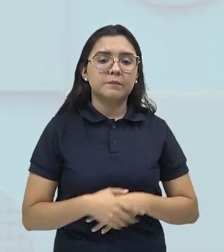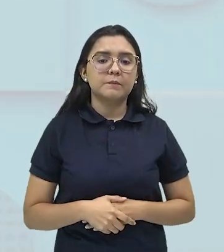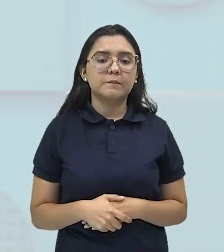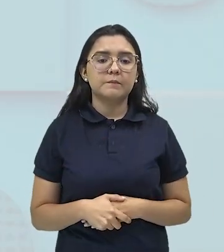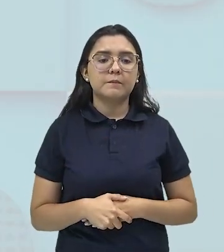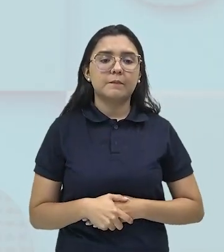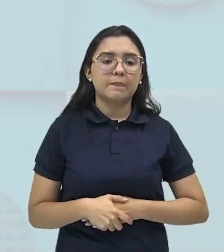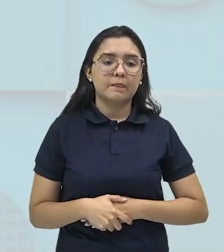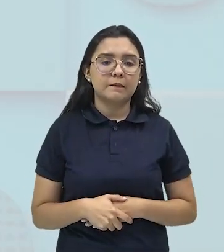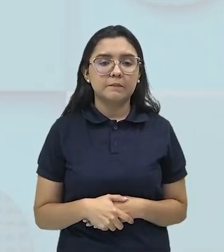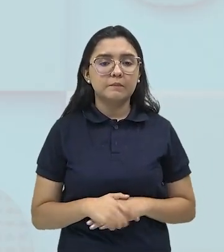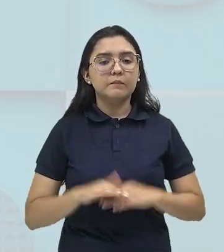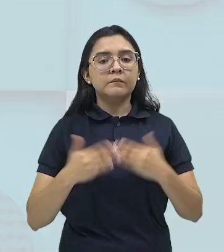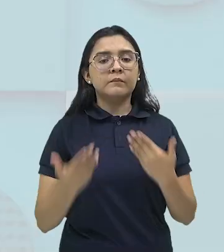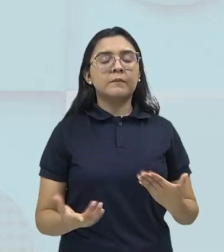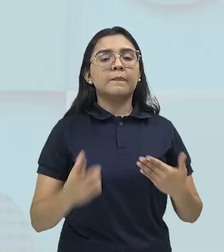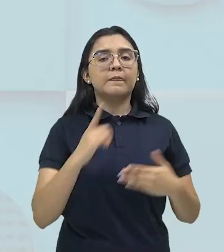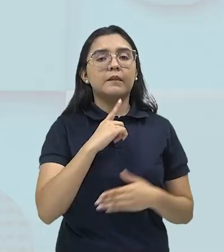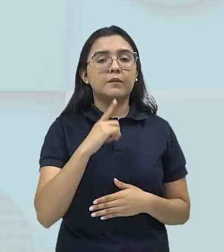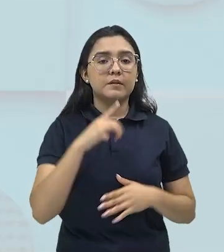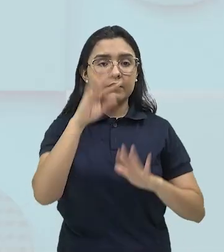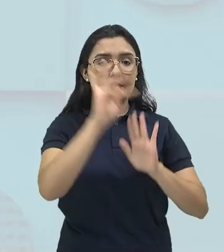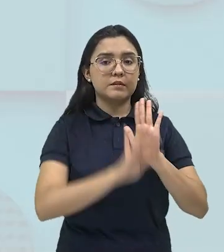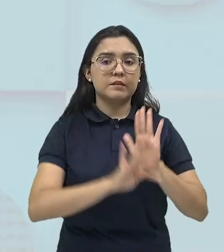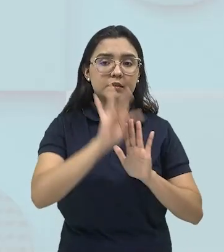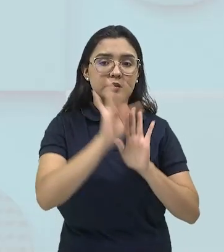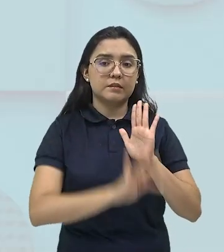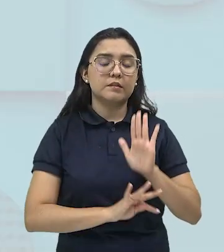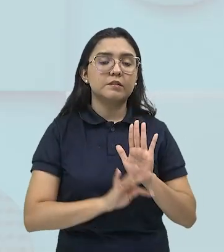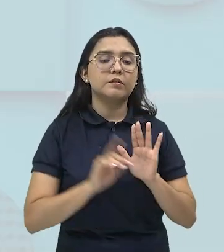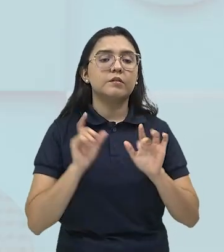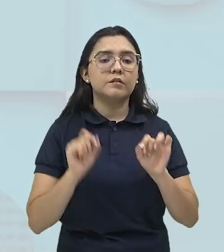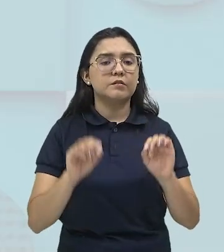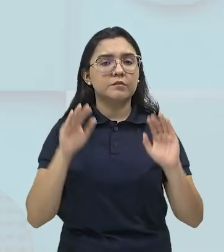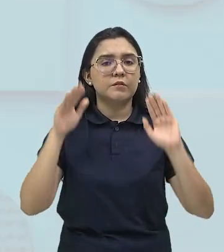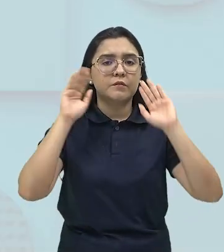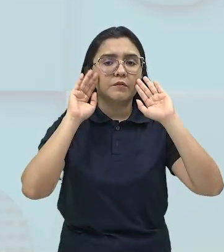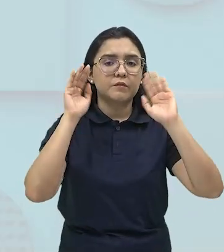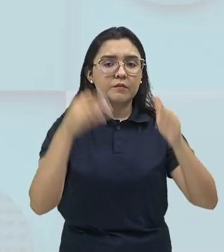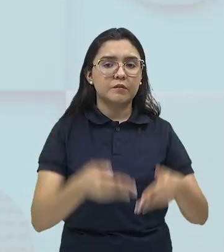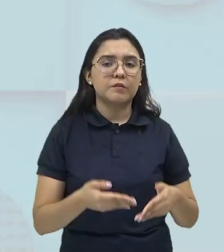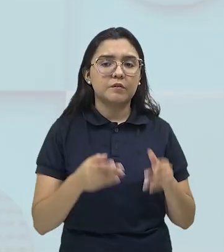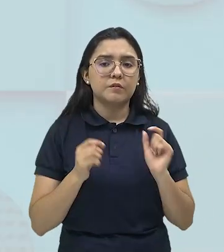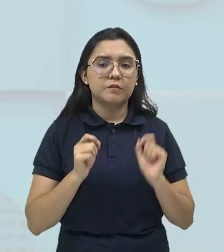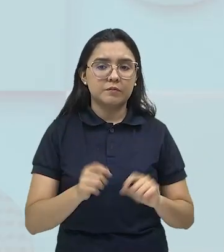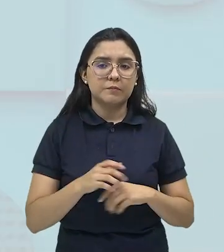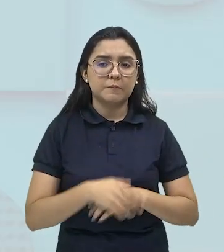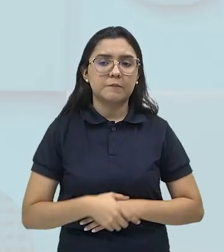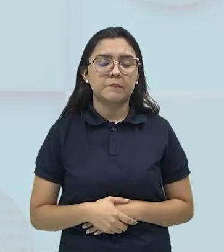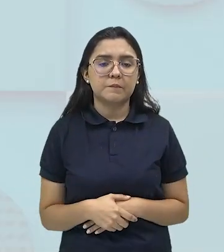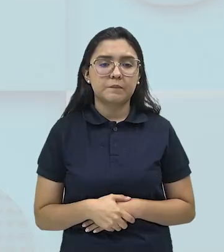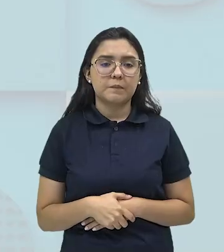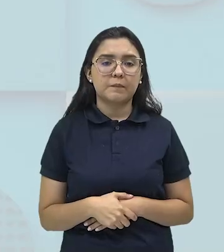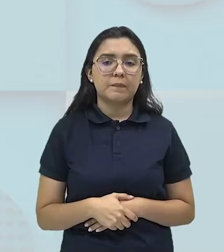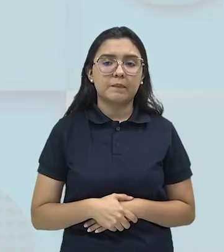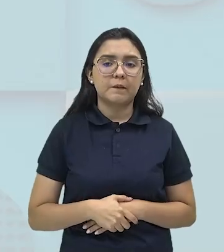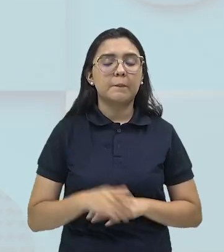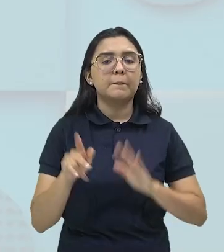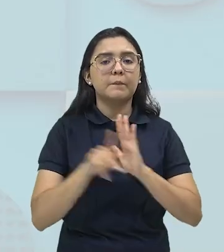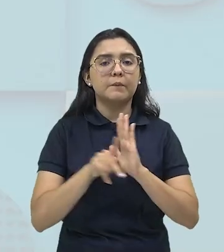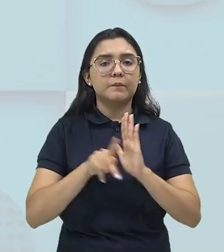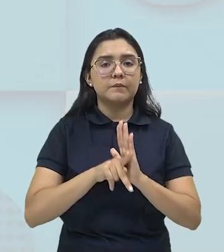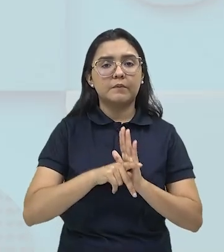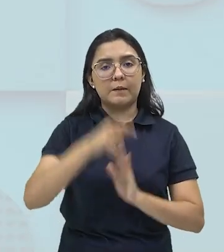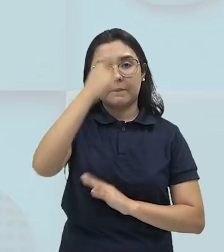Então, essa obra ela vai explorar especificamente essa questão da mente